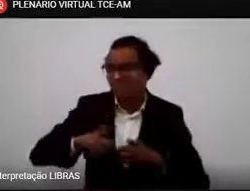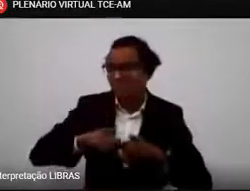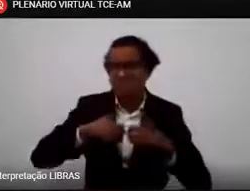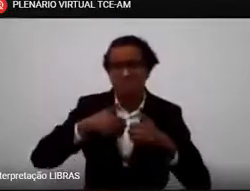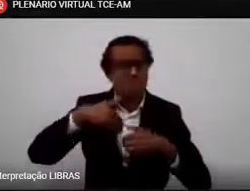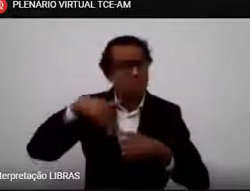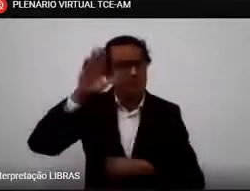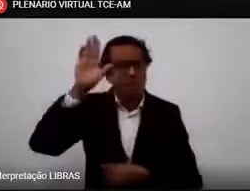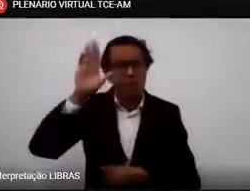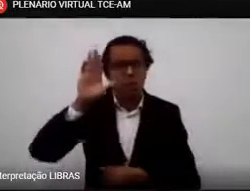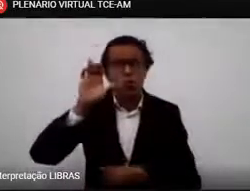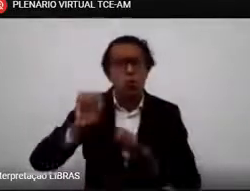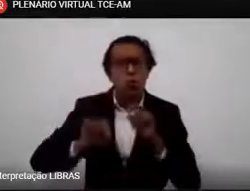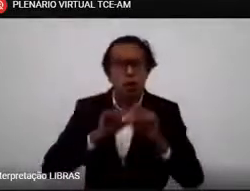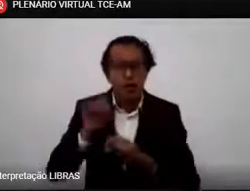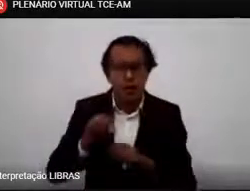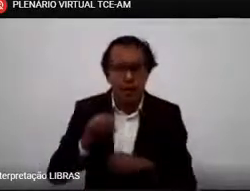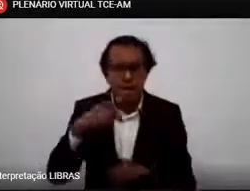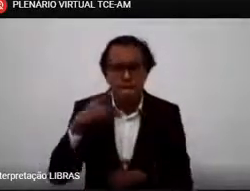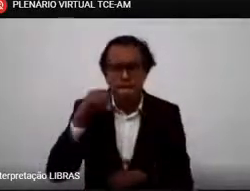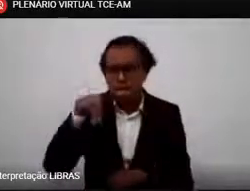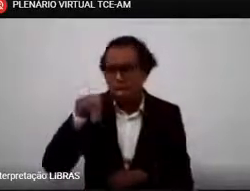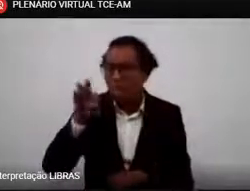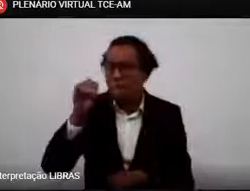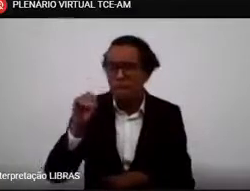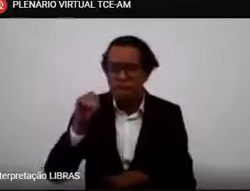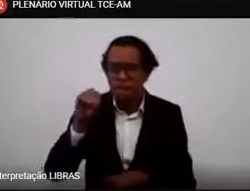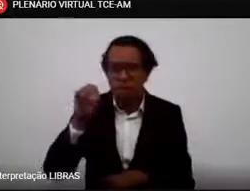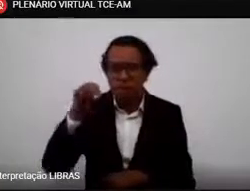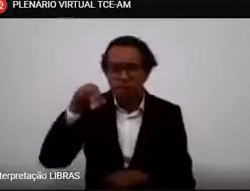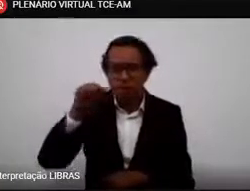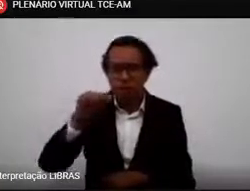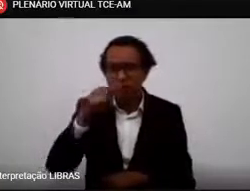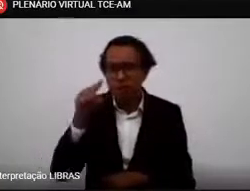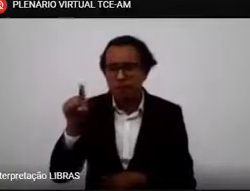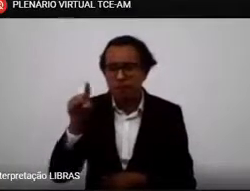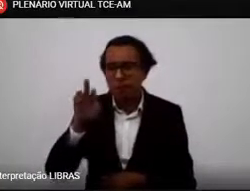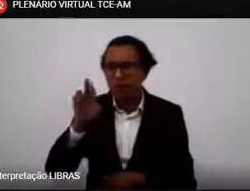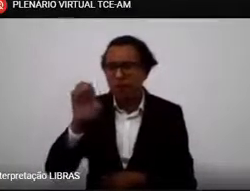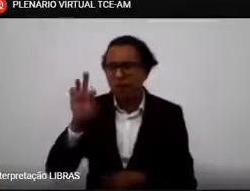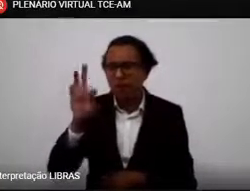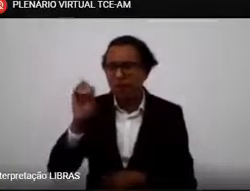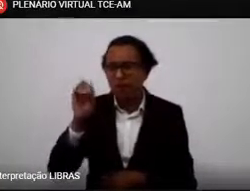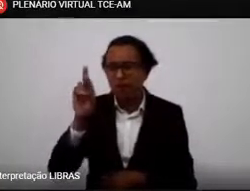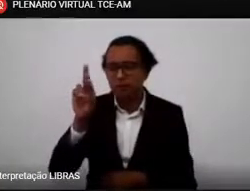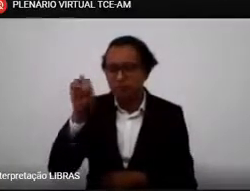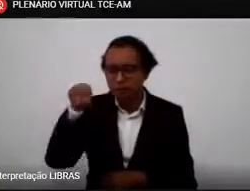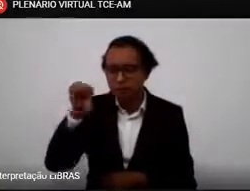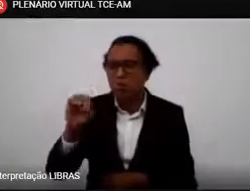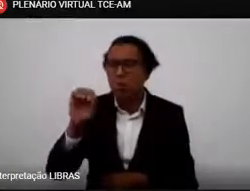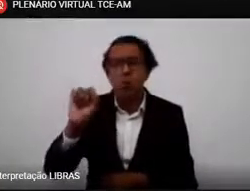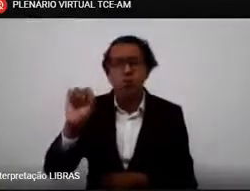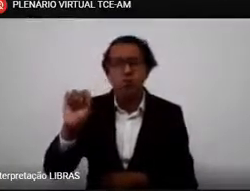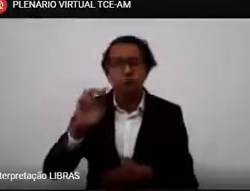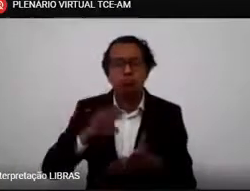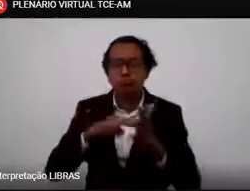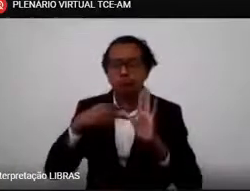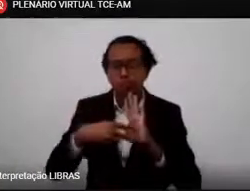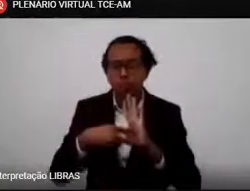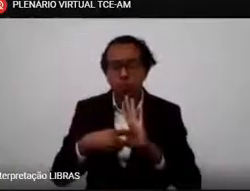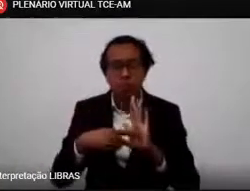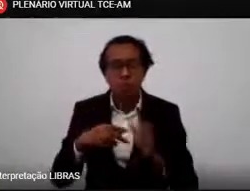esse ponto de não retorno converteria 60% até 70% da floresta numa